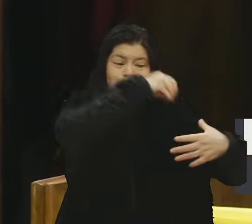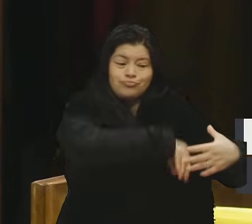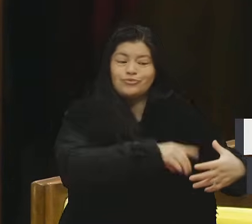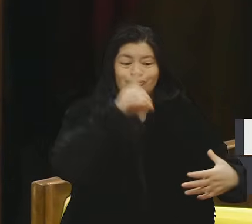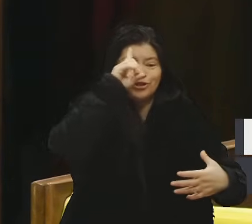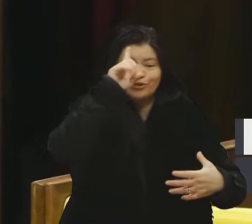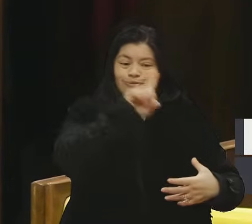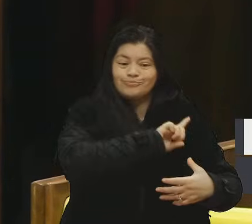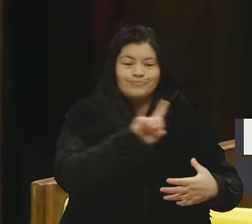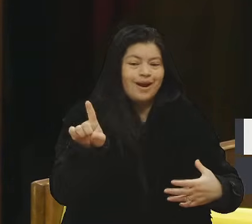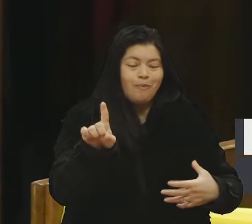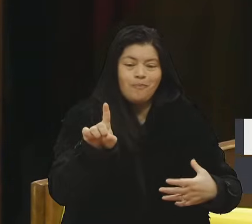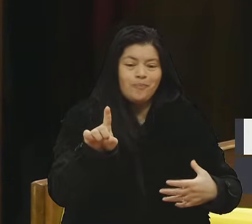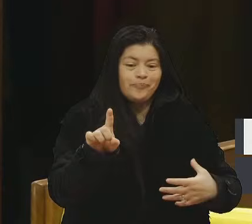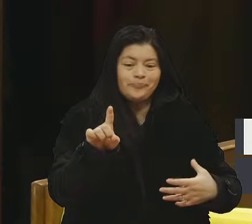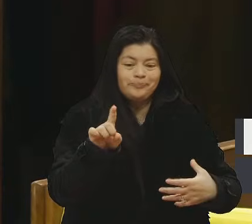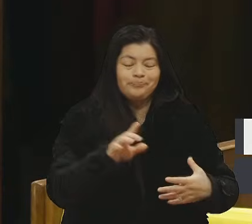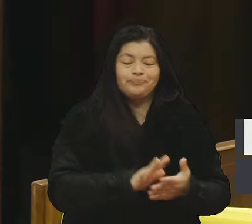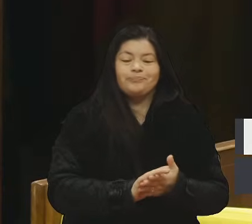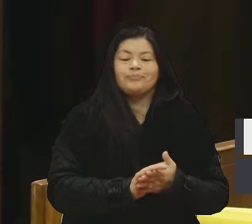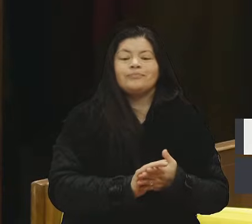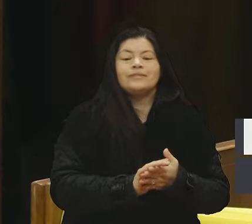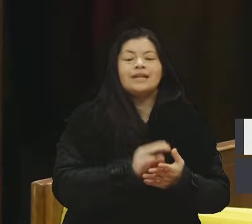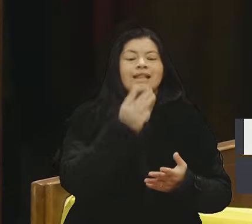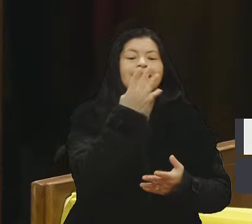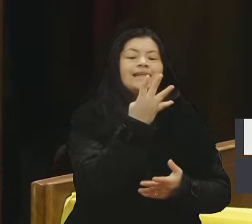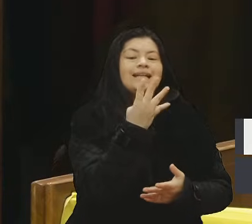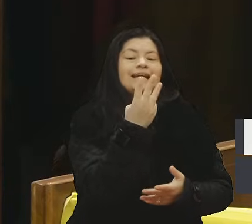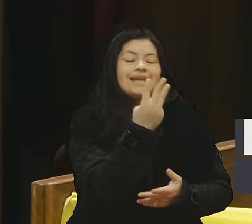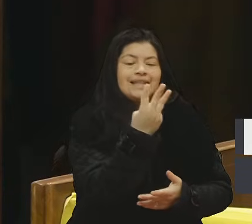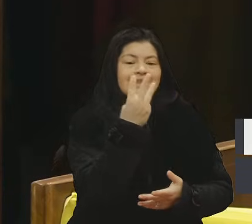diretor, não é o que vai pelo Agiliza. R$